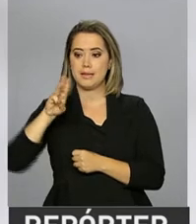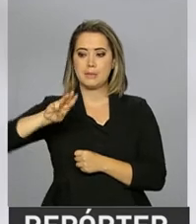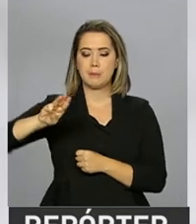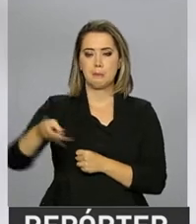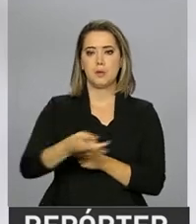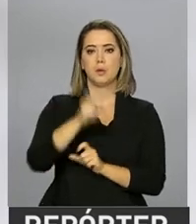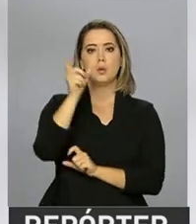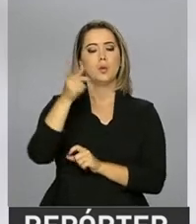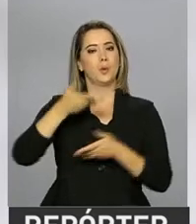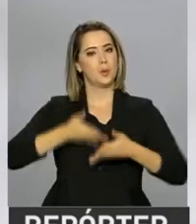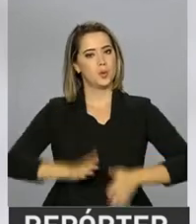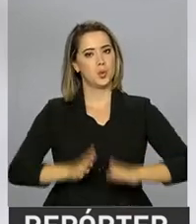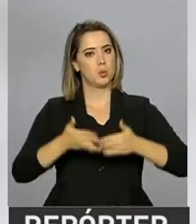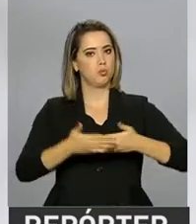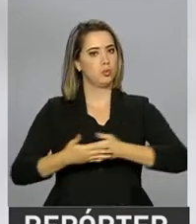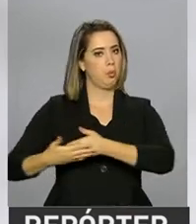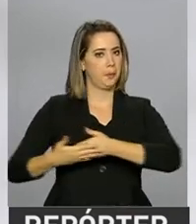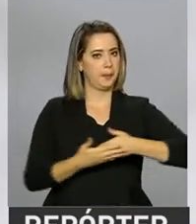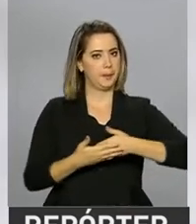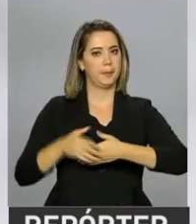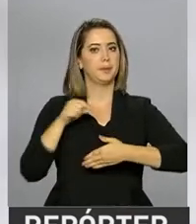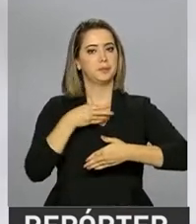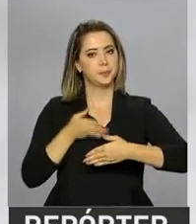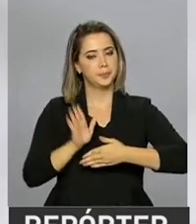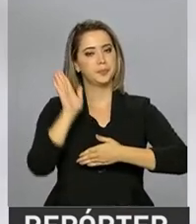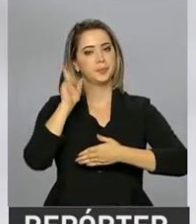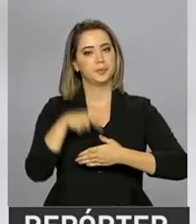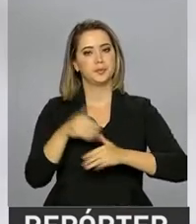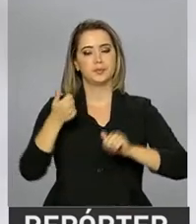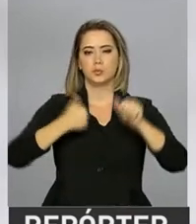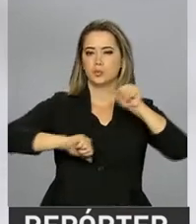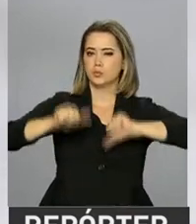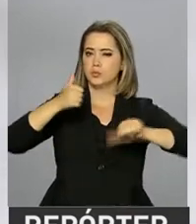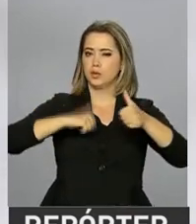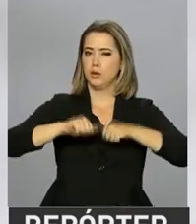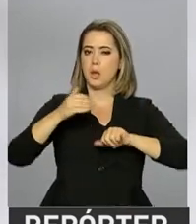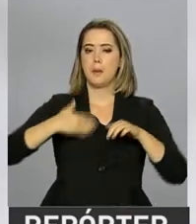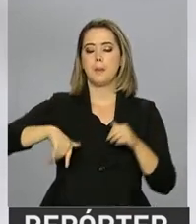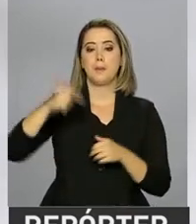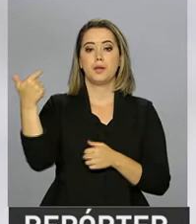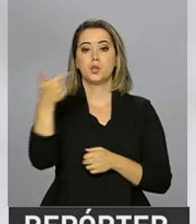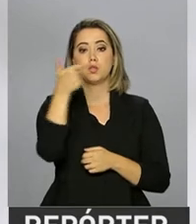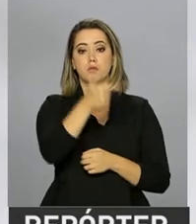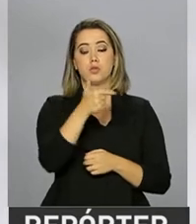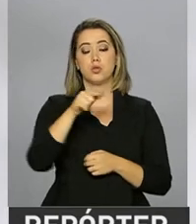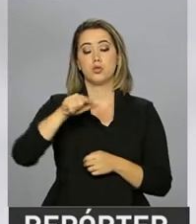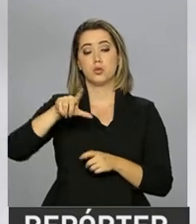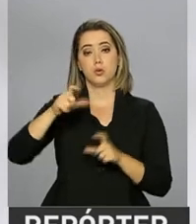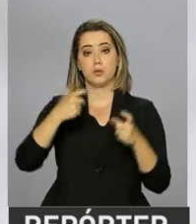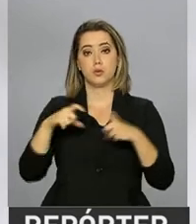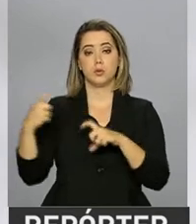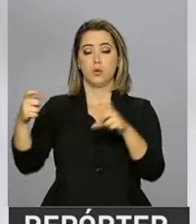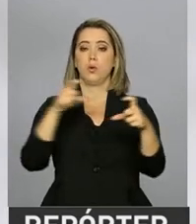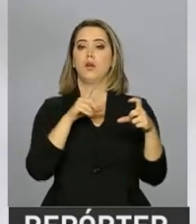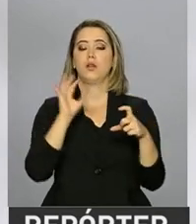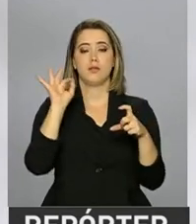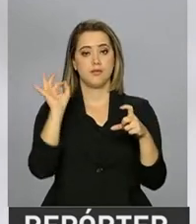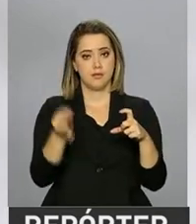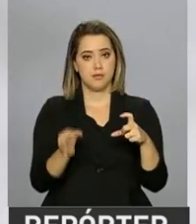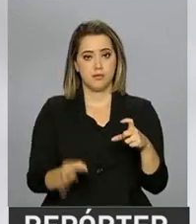passaram pelo teste em todo o país e conta com quase 22 mil postos de coleta cadastrados